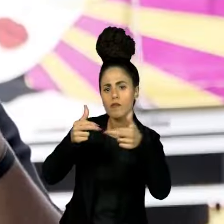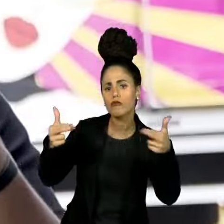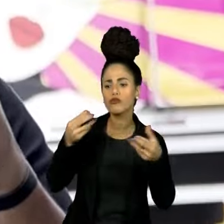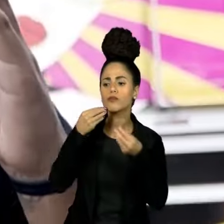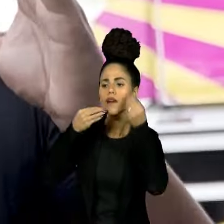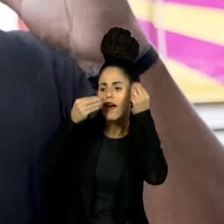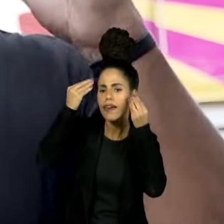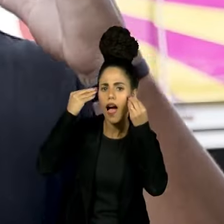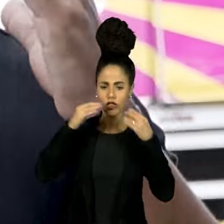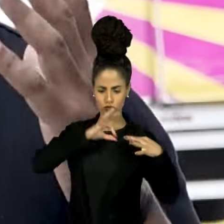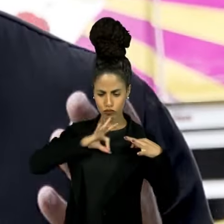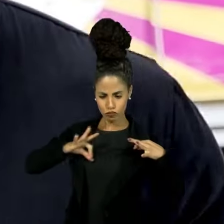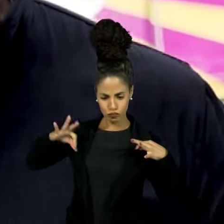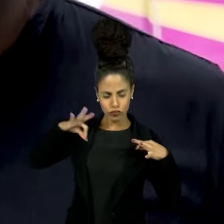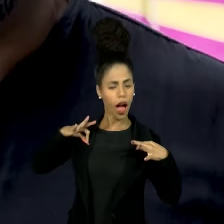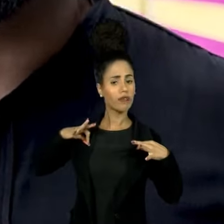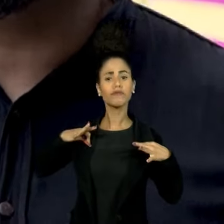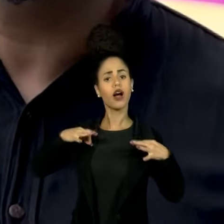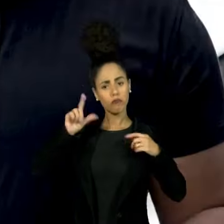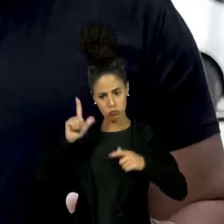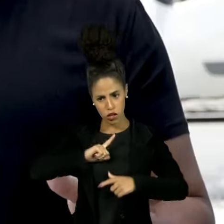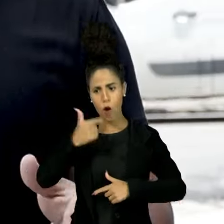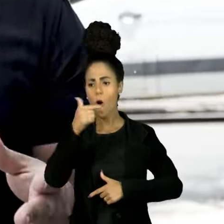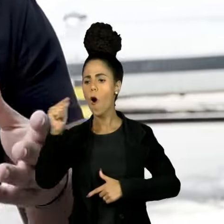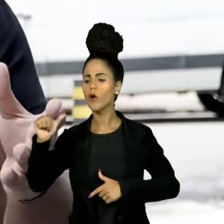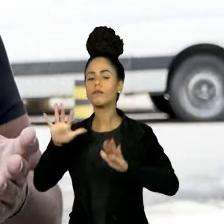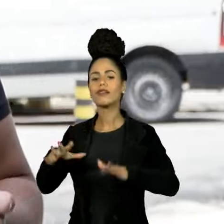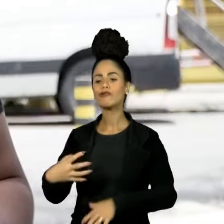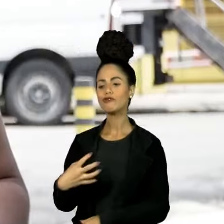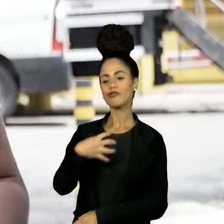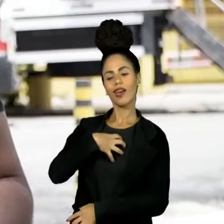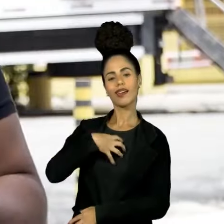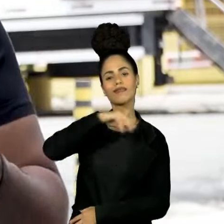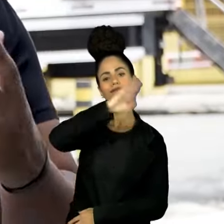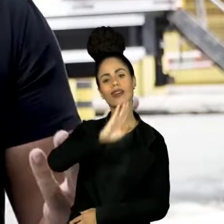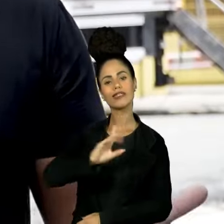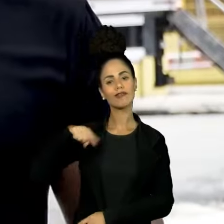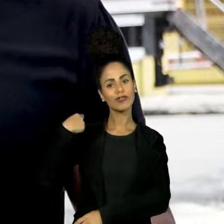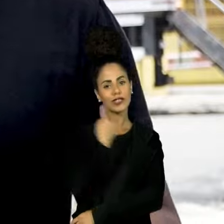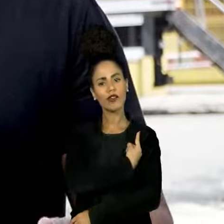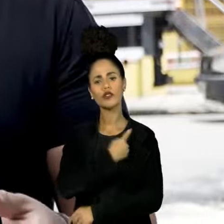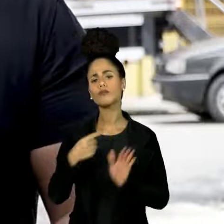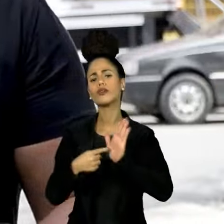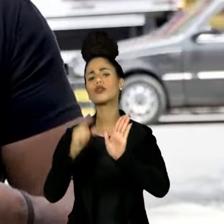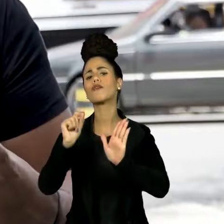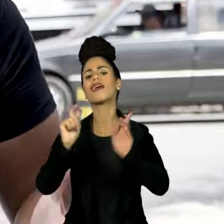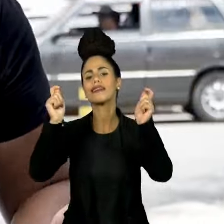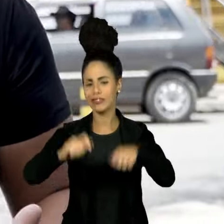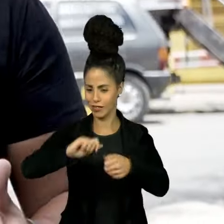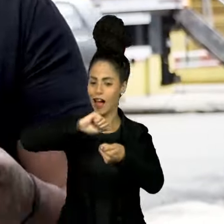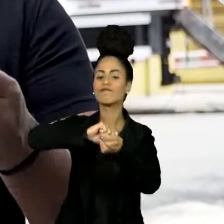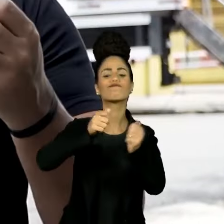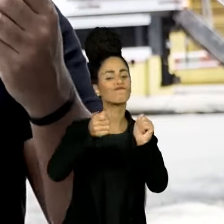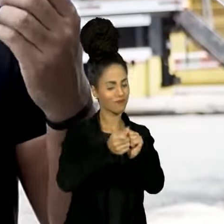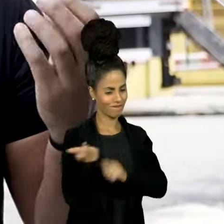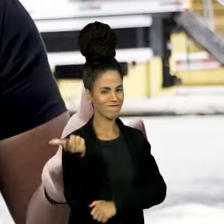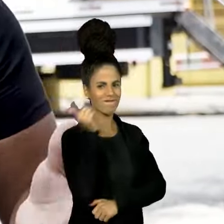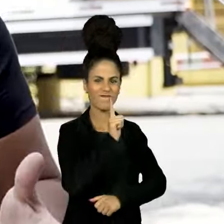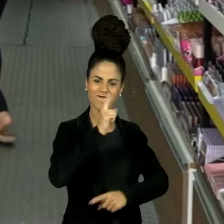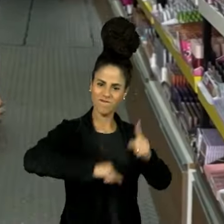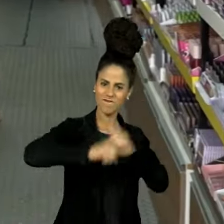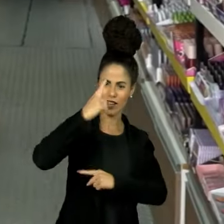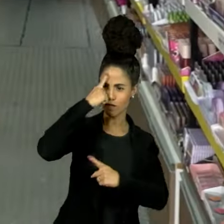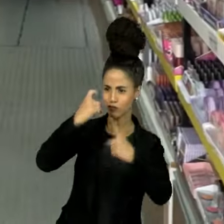O Lojão da Mulher, ele é o jeito brasileiro. Ele é a prova de que a gente se adapta, de que a gente reinventa, de que a gente é